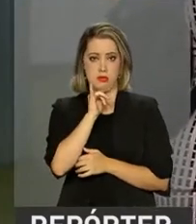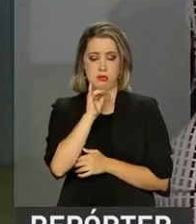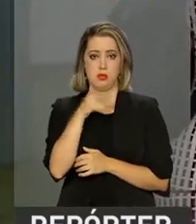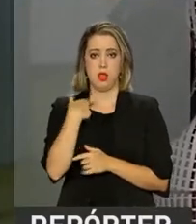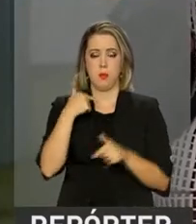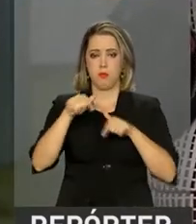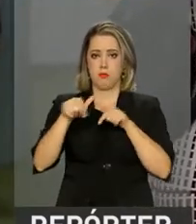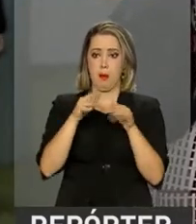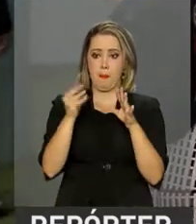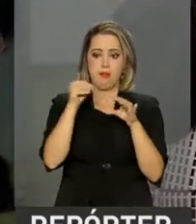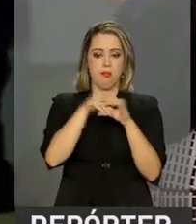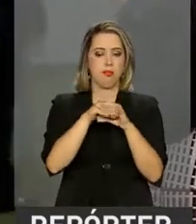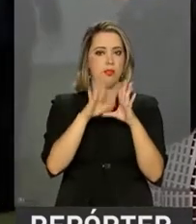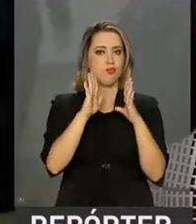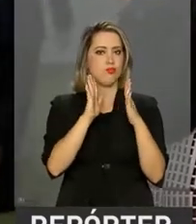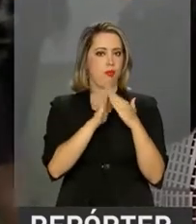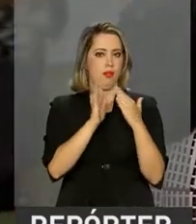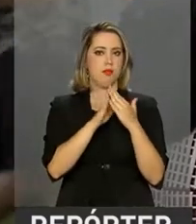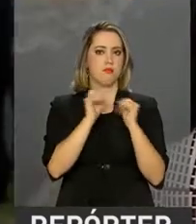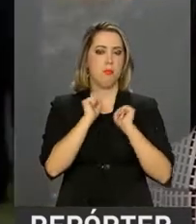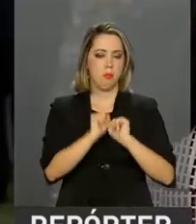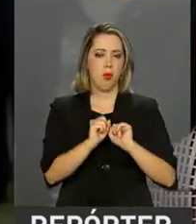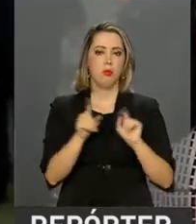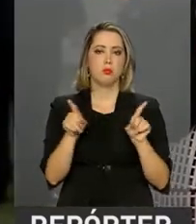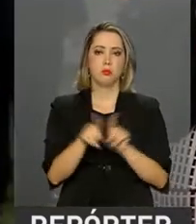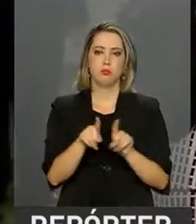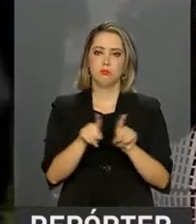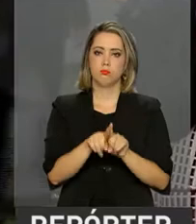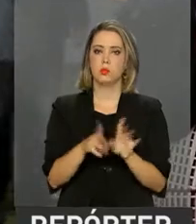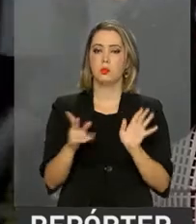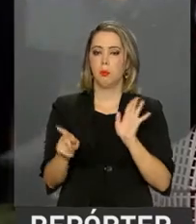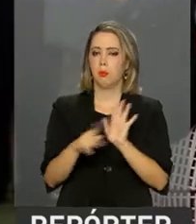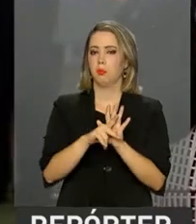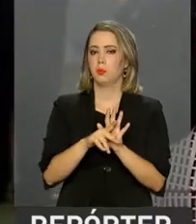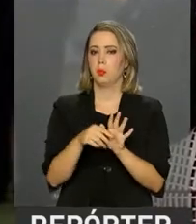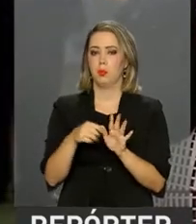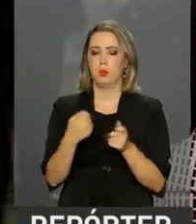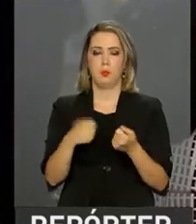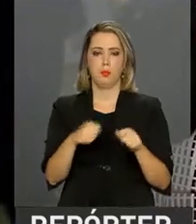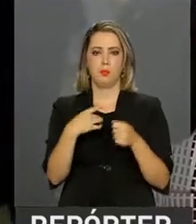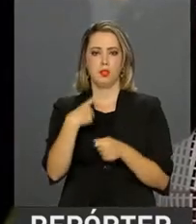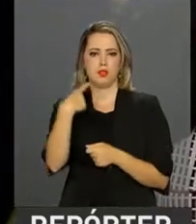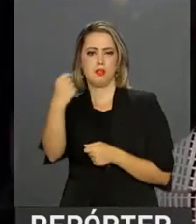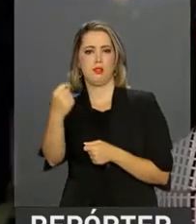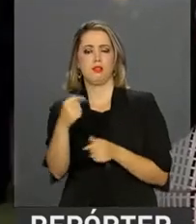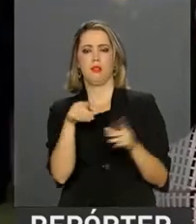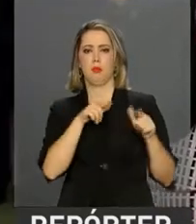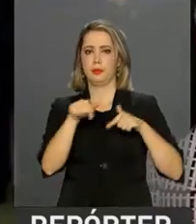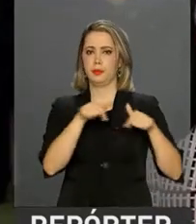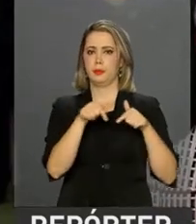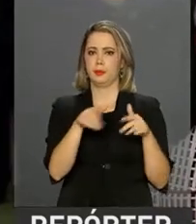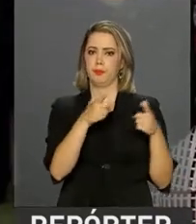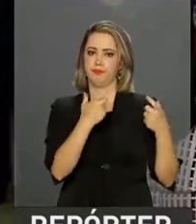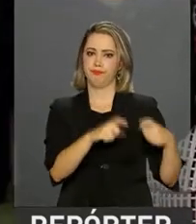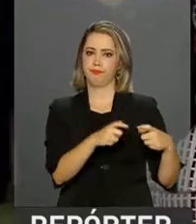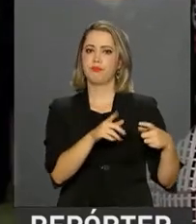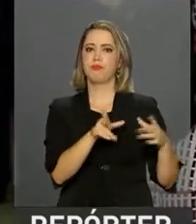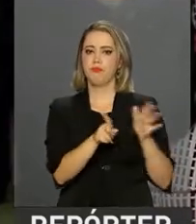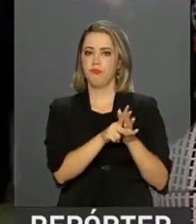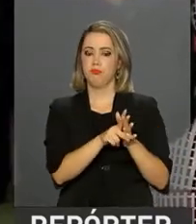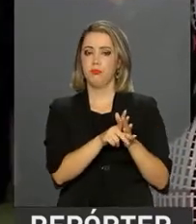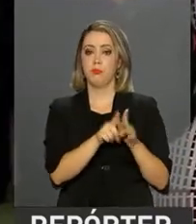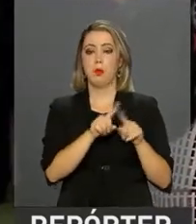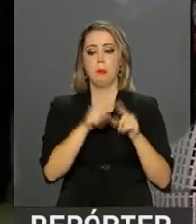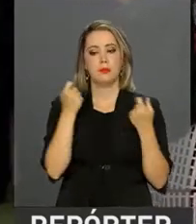trabalho que a pessoa desenvolve as atividades da sua própria casa. Mas tudo a partir de um acordo